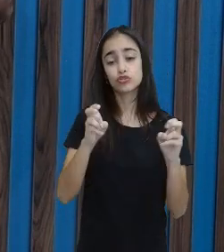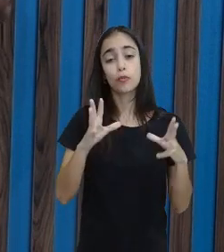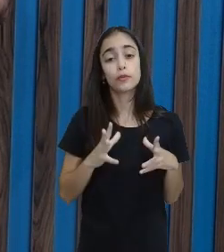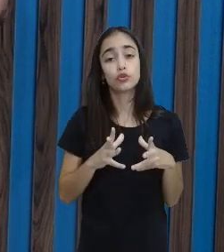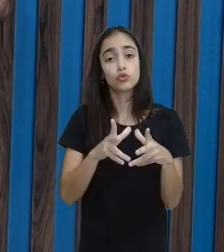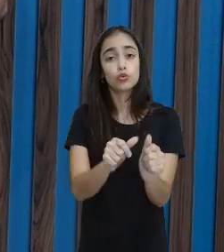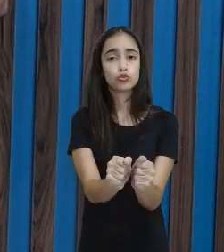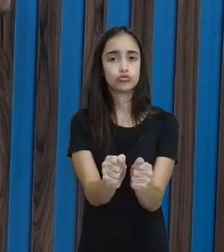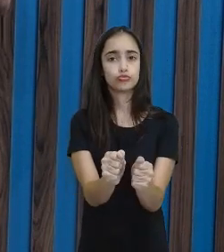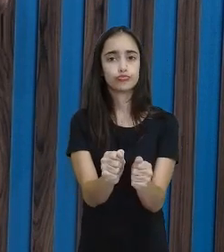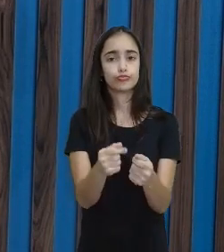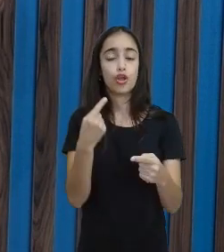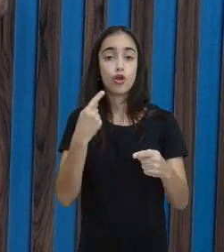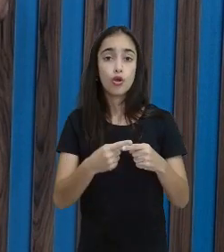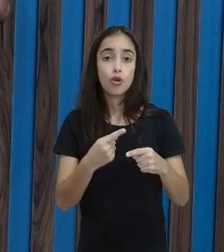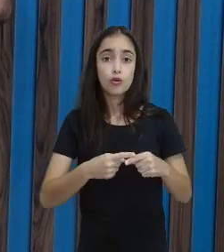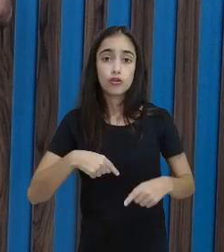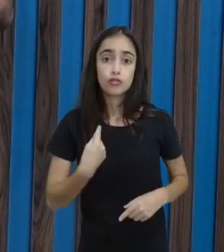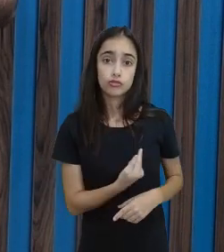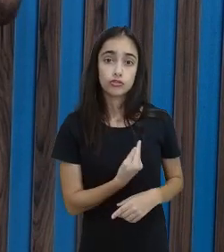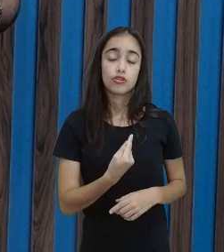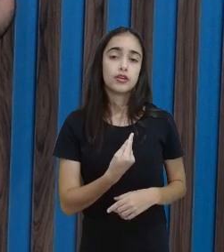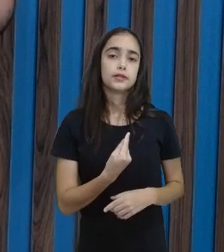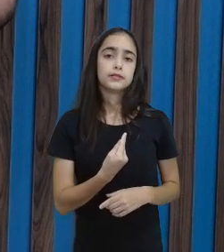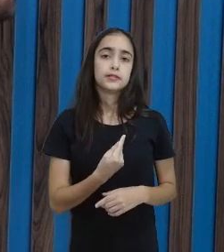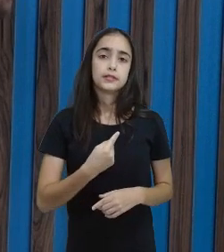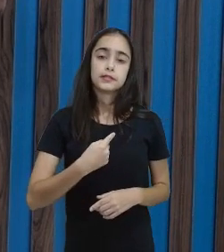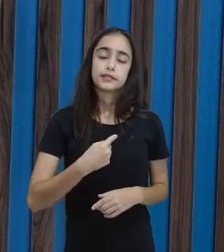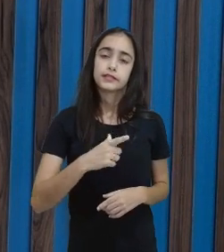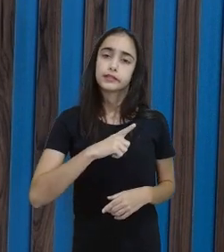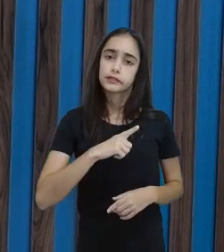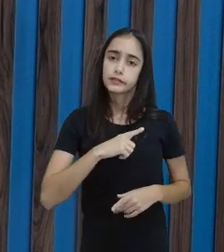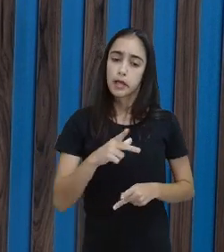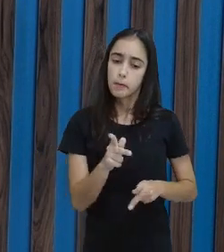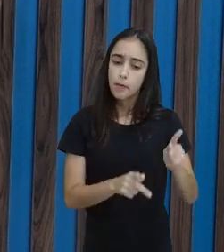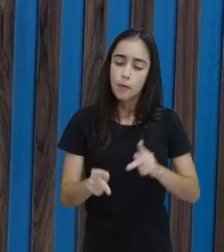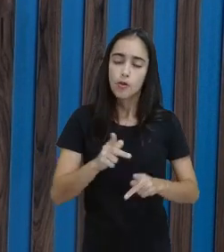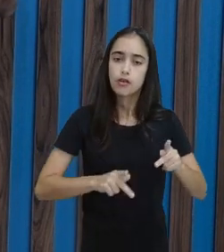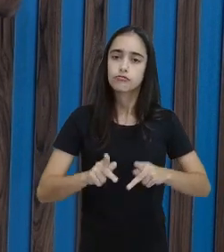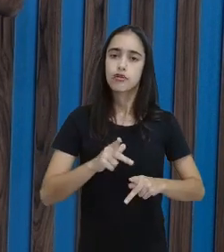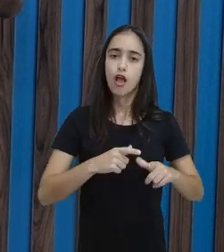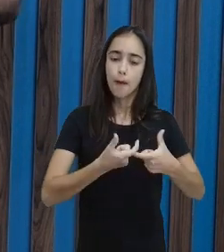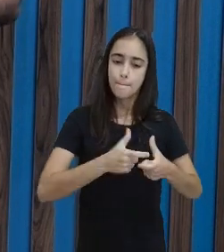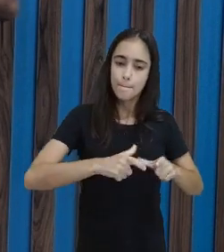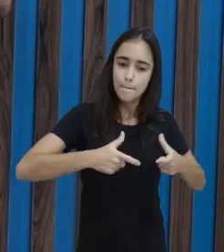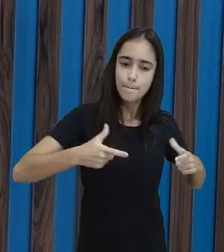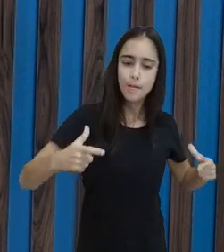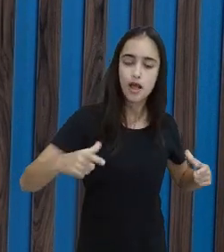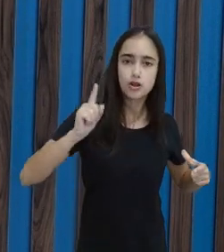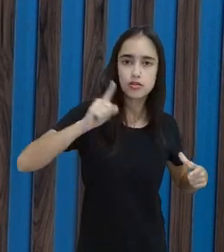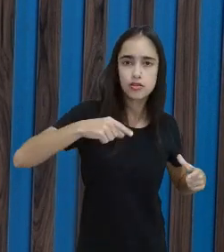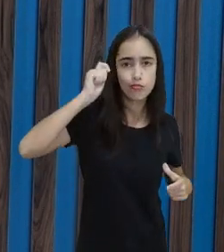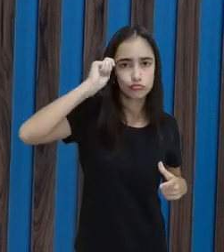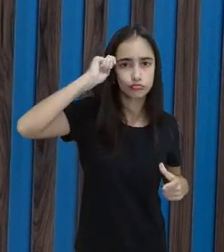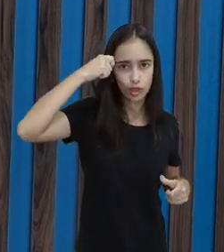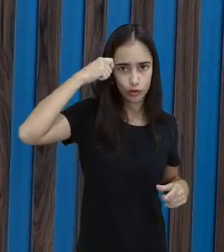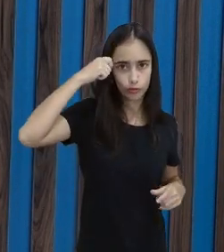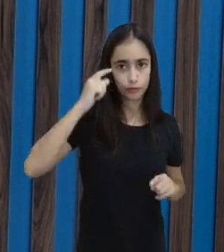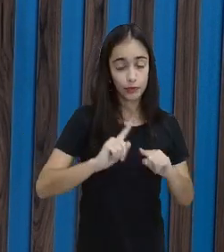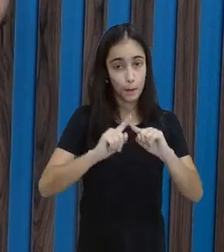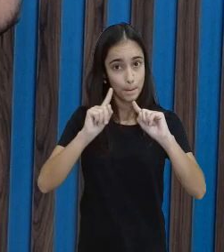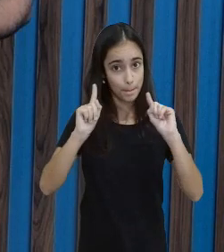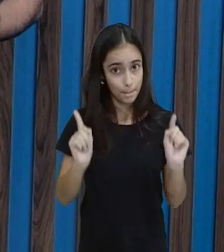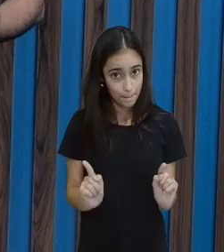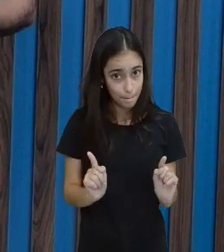de que nós temos na nossa população uma maioria de pretos e pardos, mas